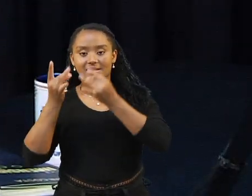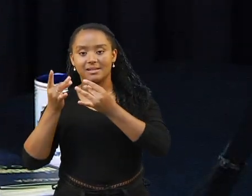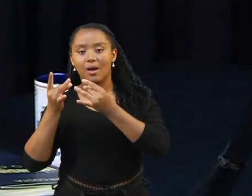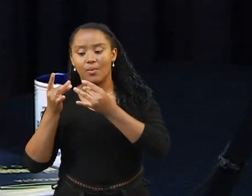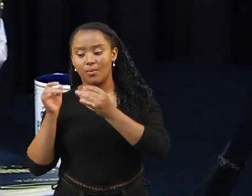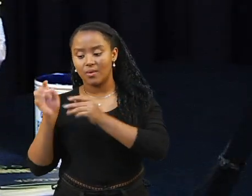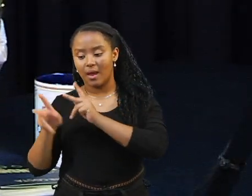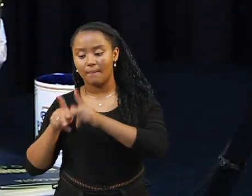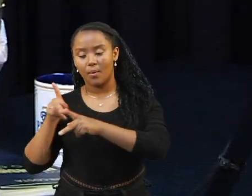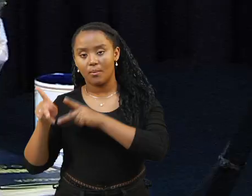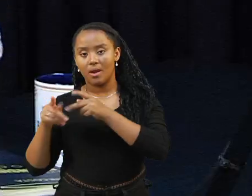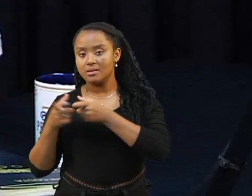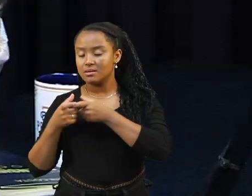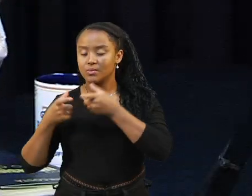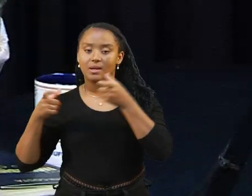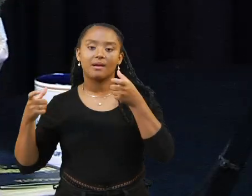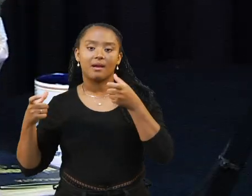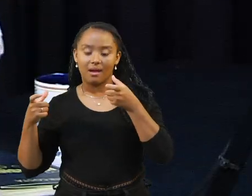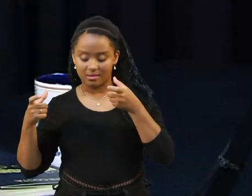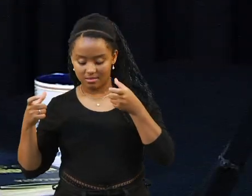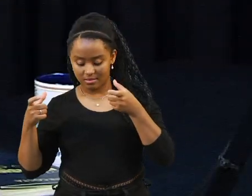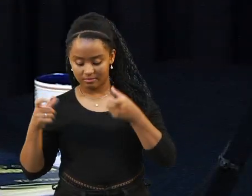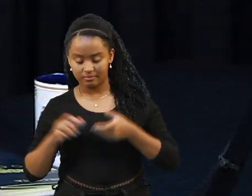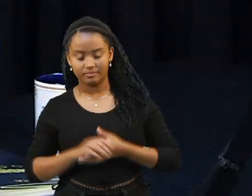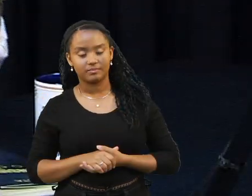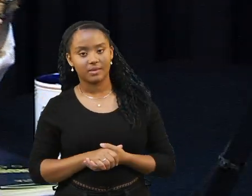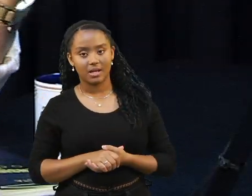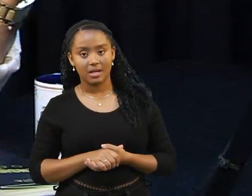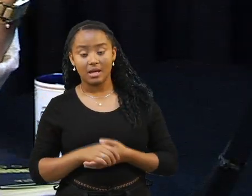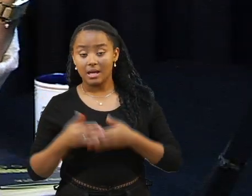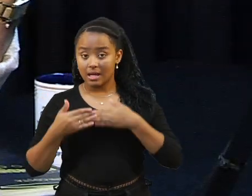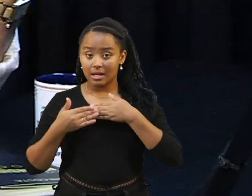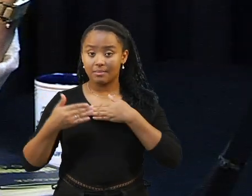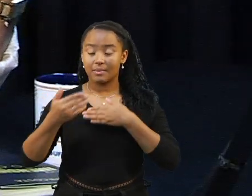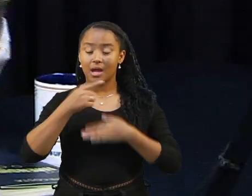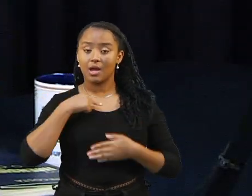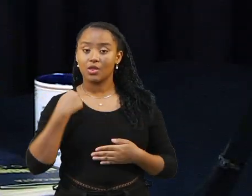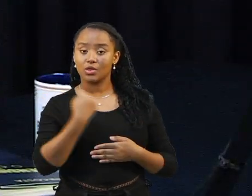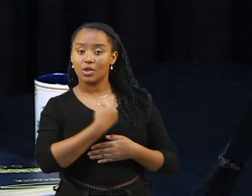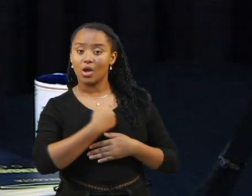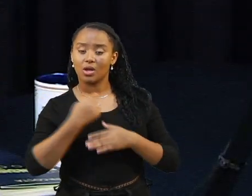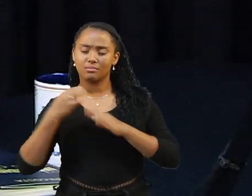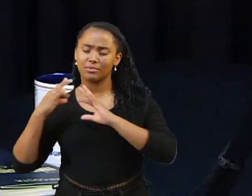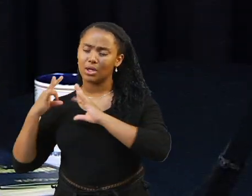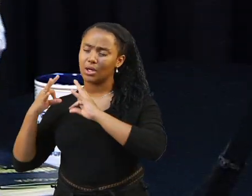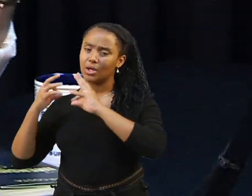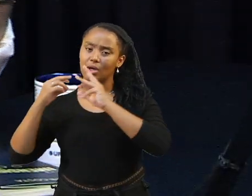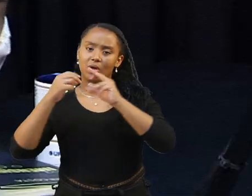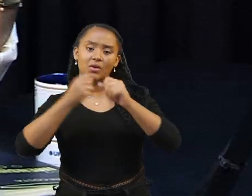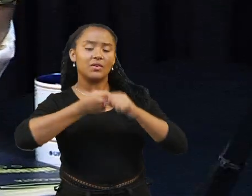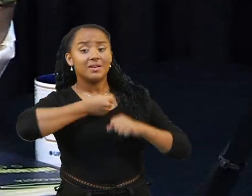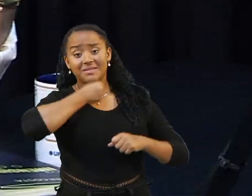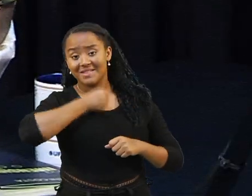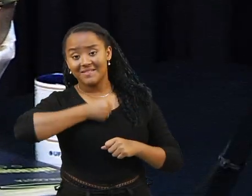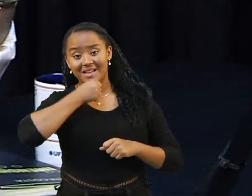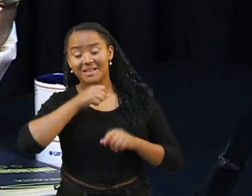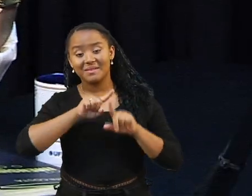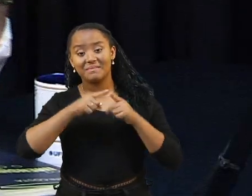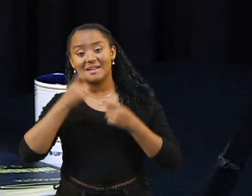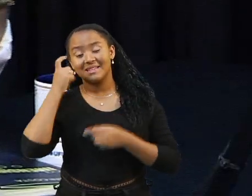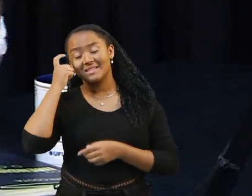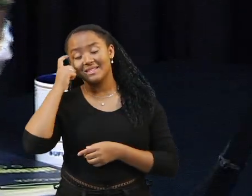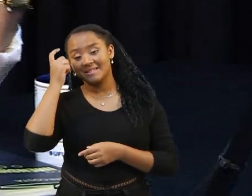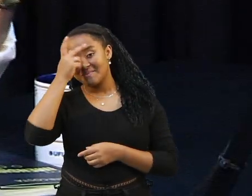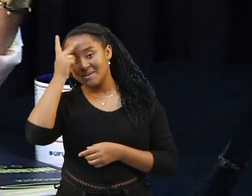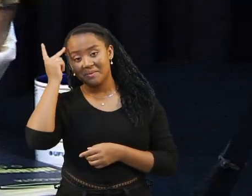dar atenção a essa população que cresce avassaladoramente. Né? Em breve seremos todos idosos.